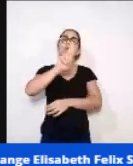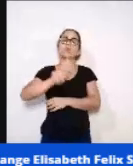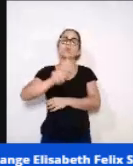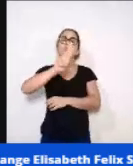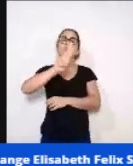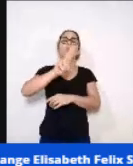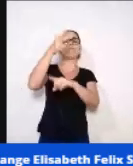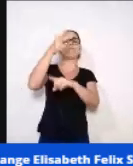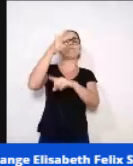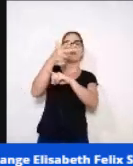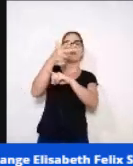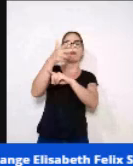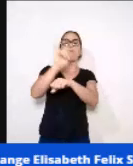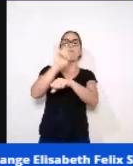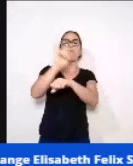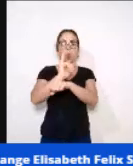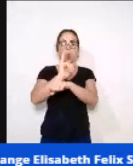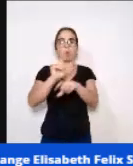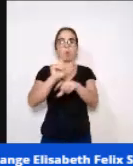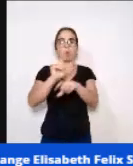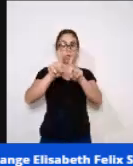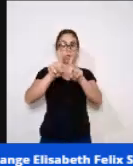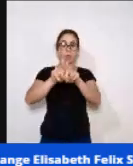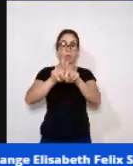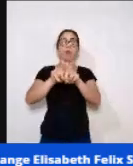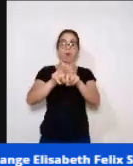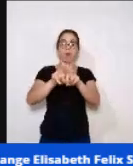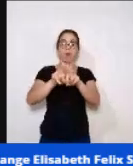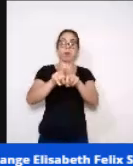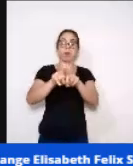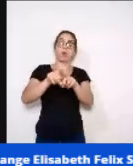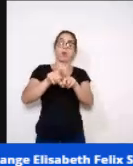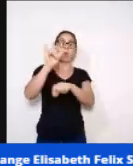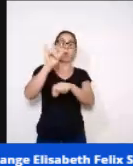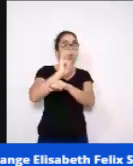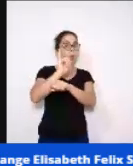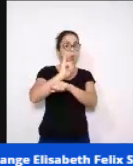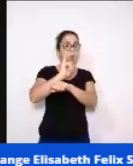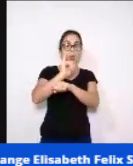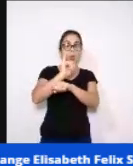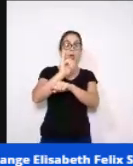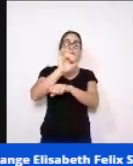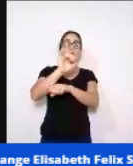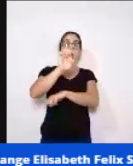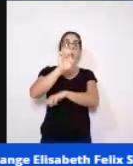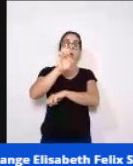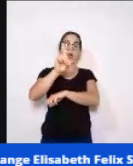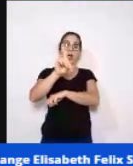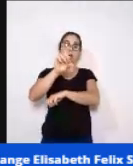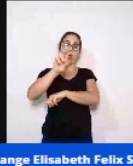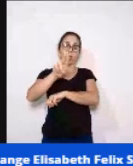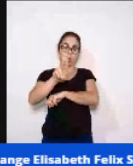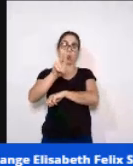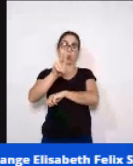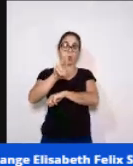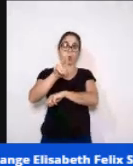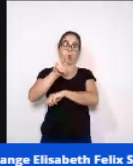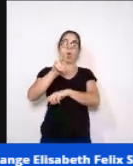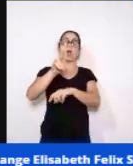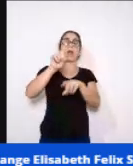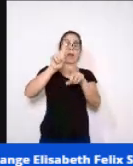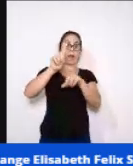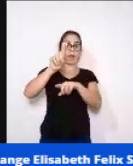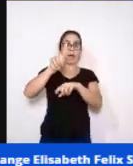chamo a atenção de vocês para o YouTube Edu, que ele é um portal educacional.